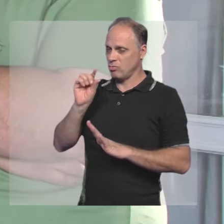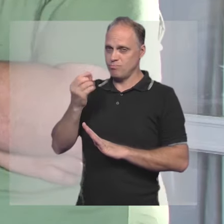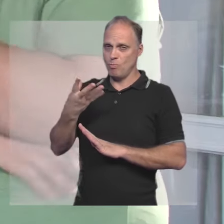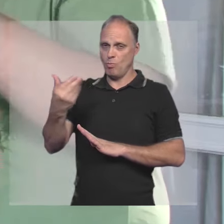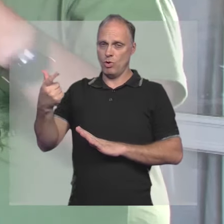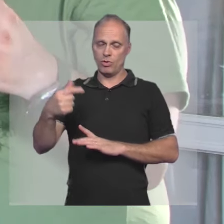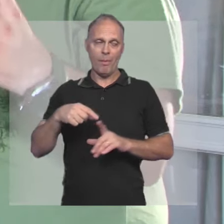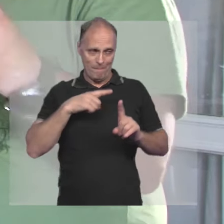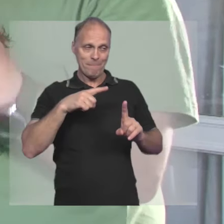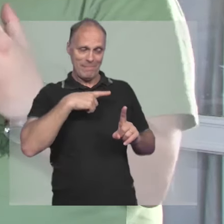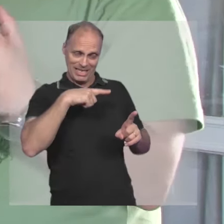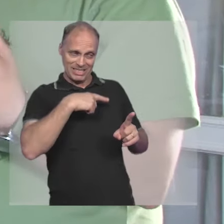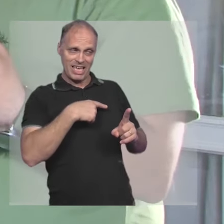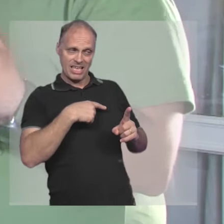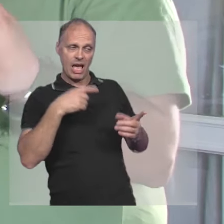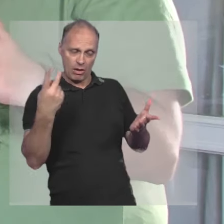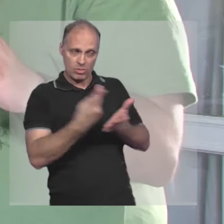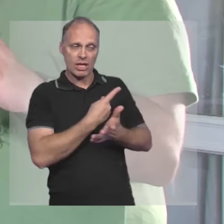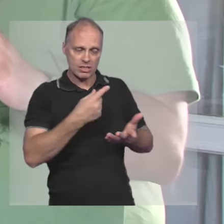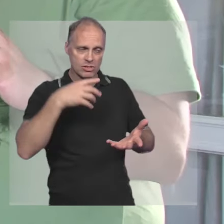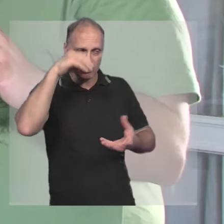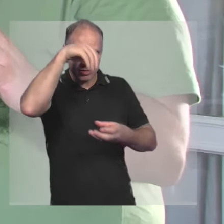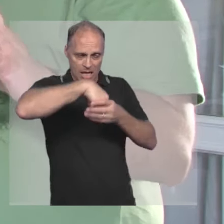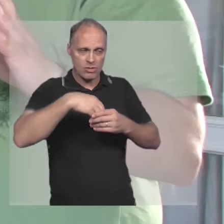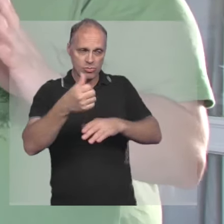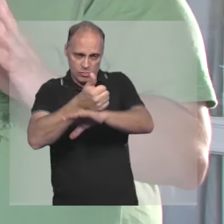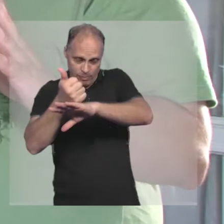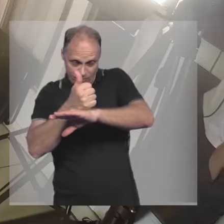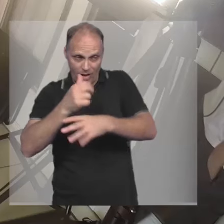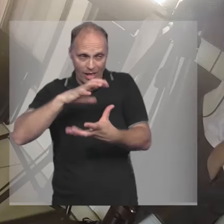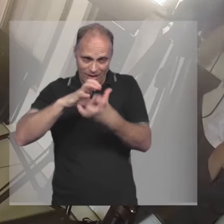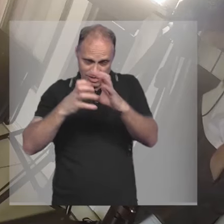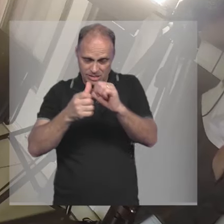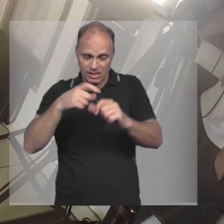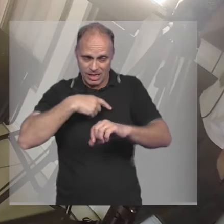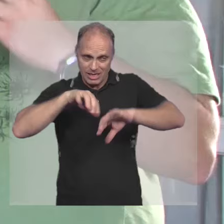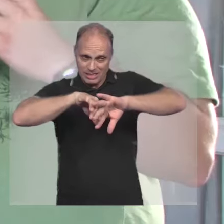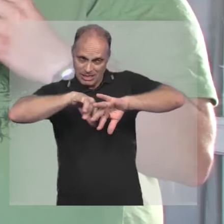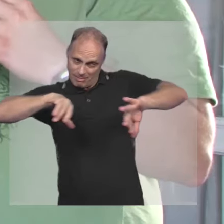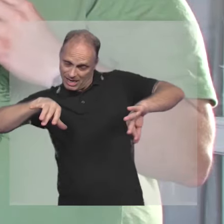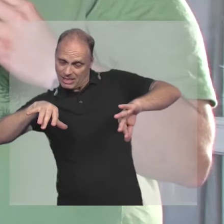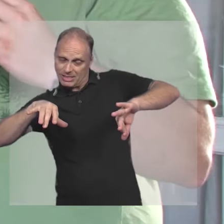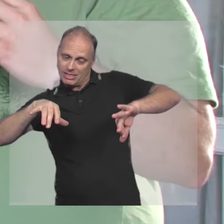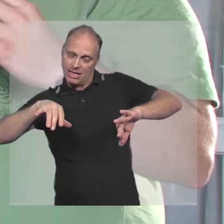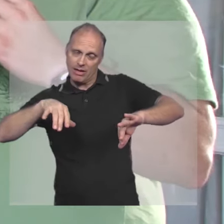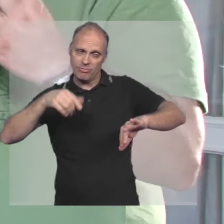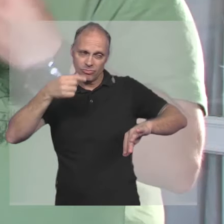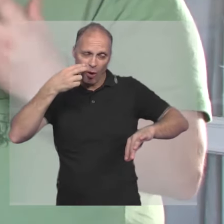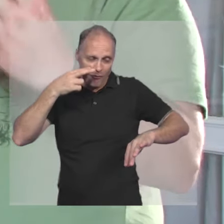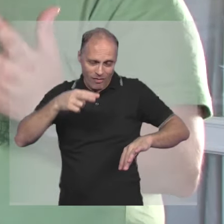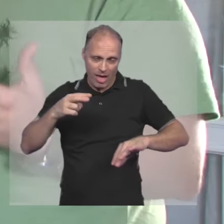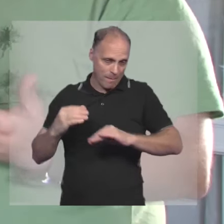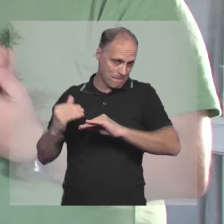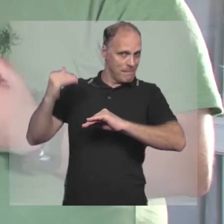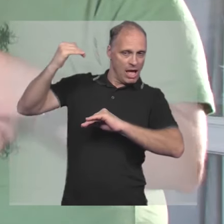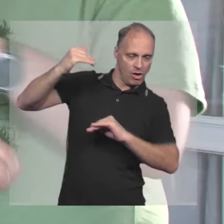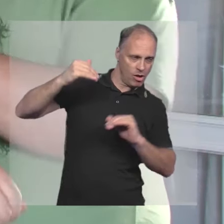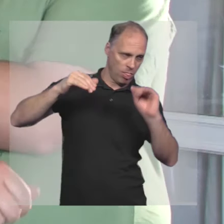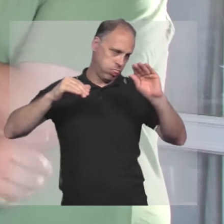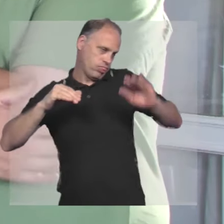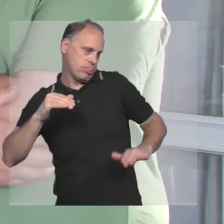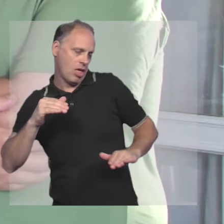mesmo, entre os artistas existe essa separação, assim, eles se enxergam